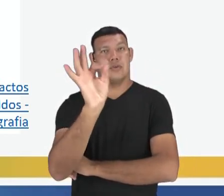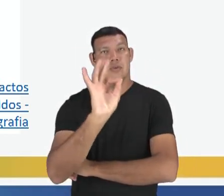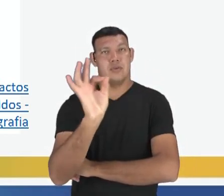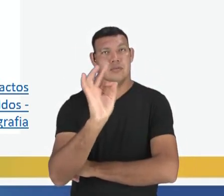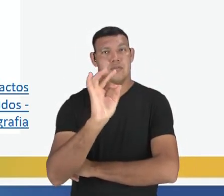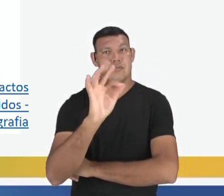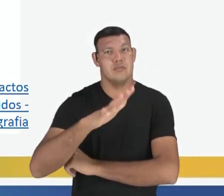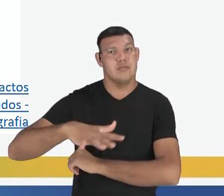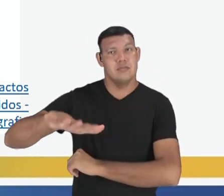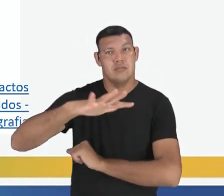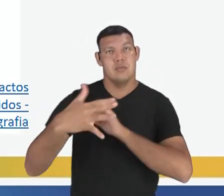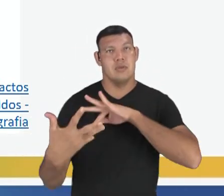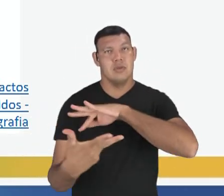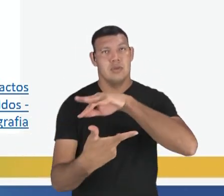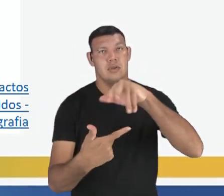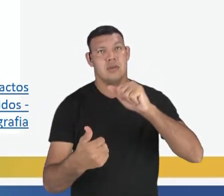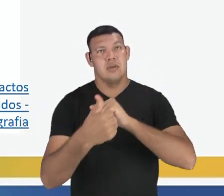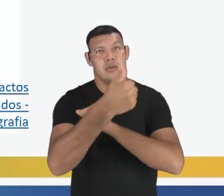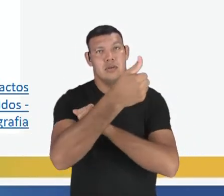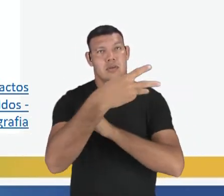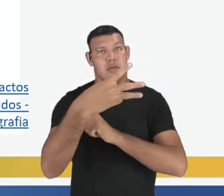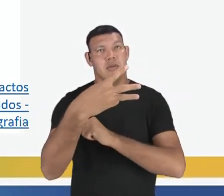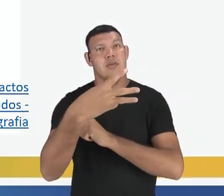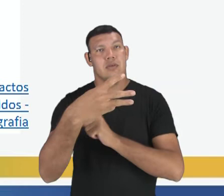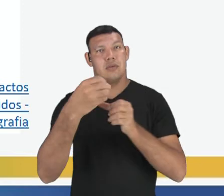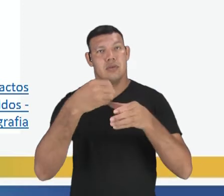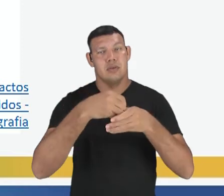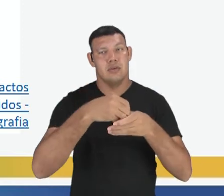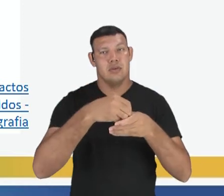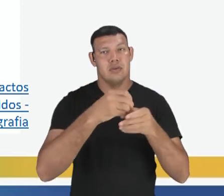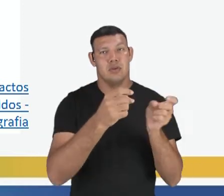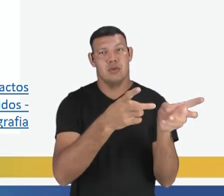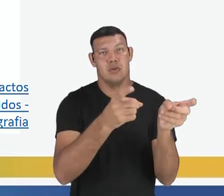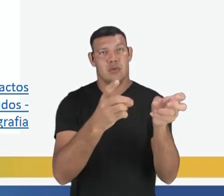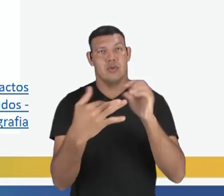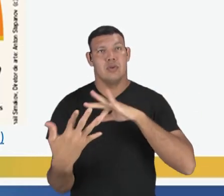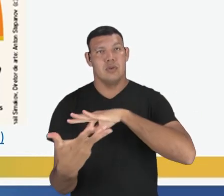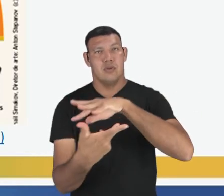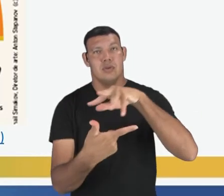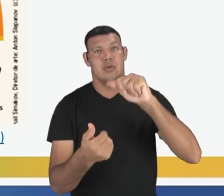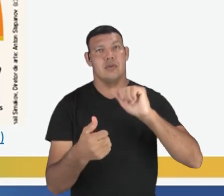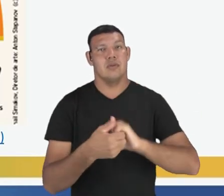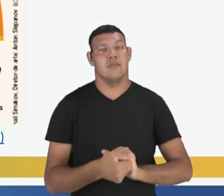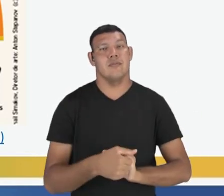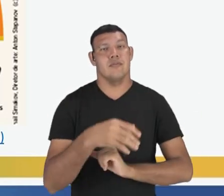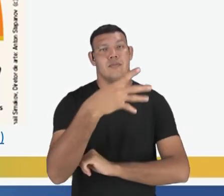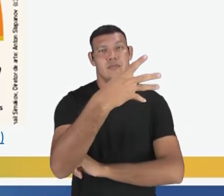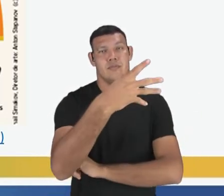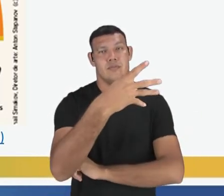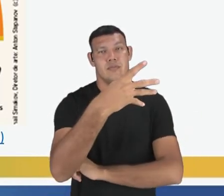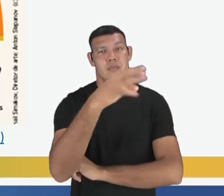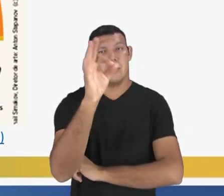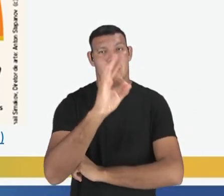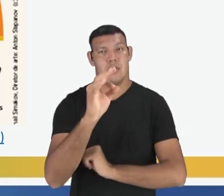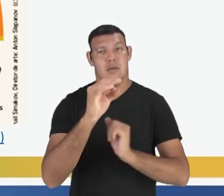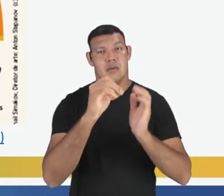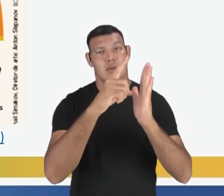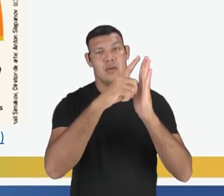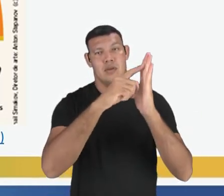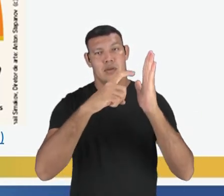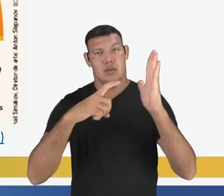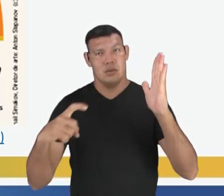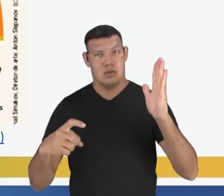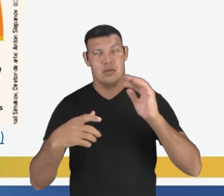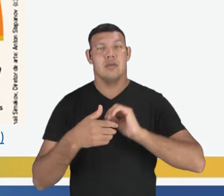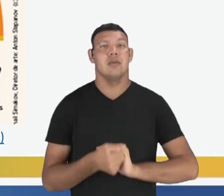mundial, 42% do PIB e 50% de contribuição para o crescimento mundial. E aí eu queria dar um